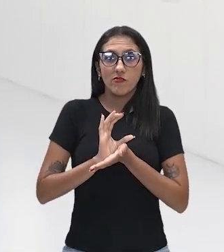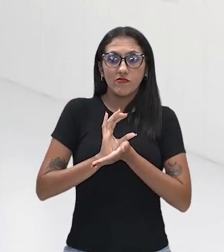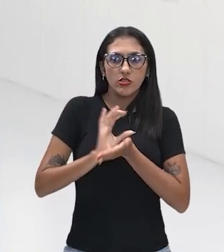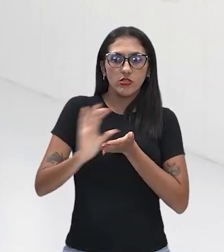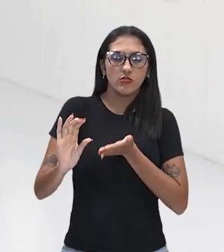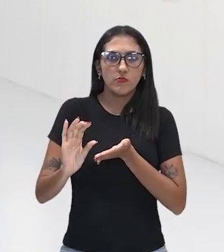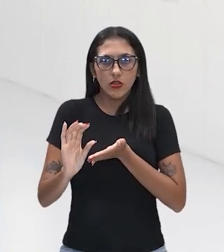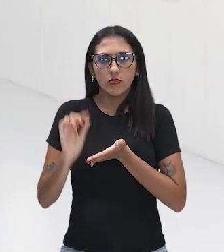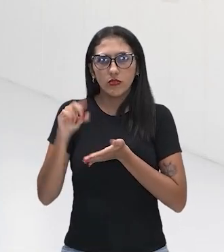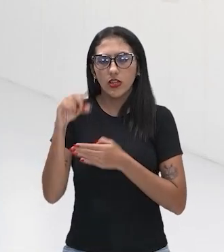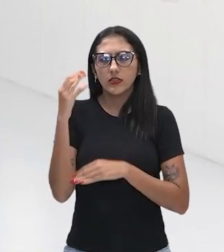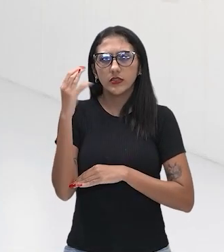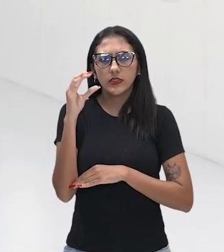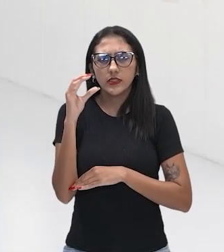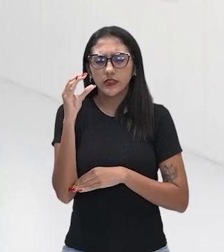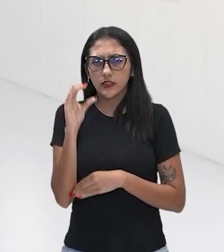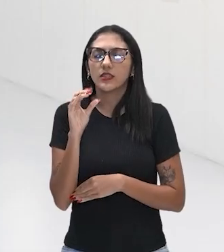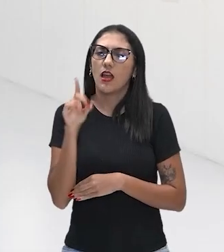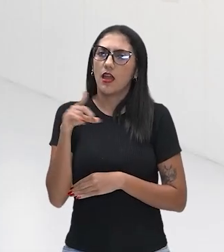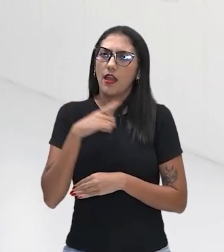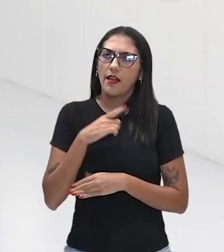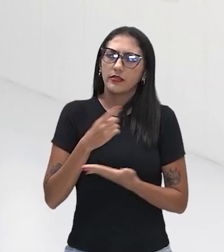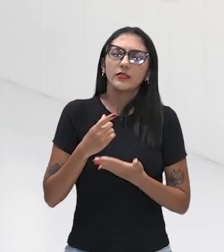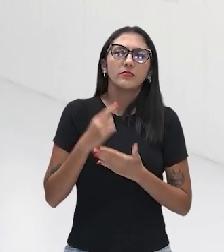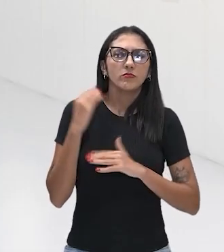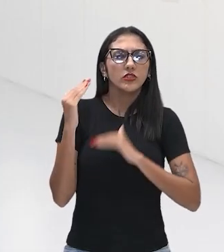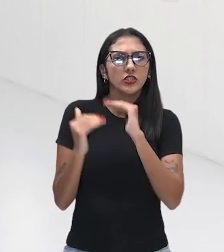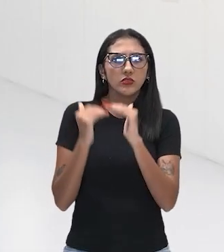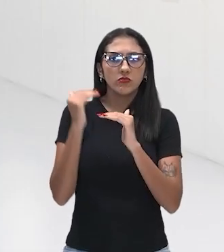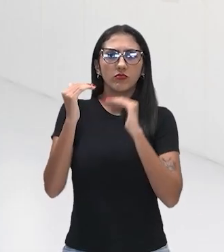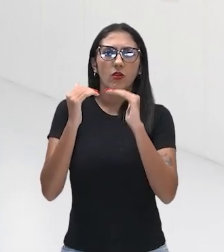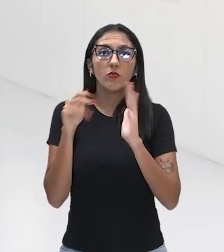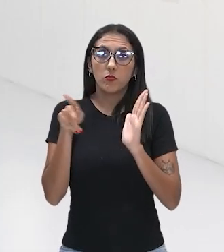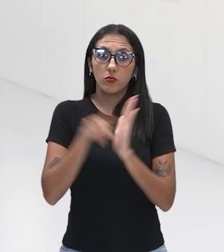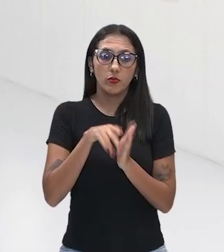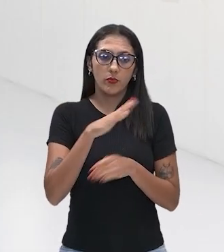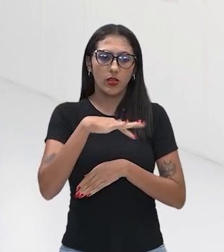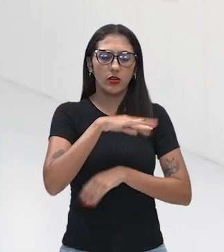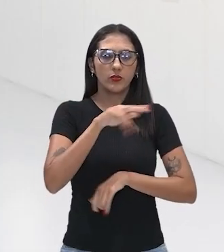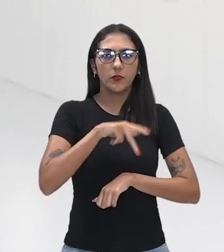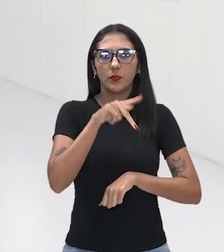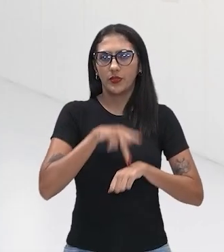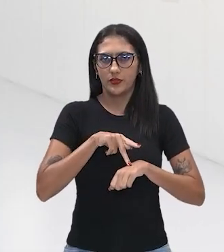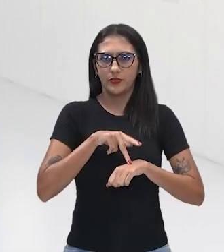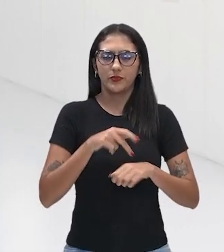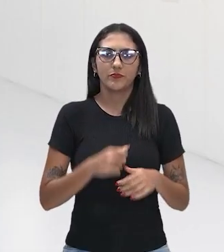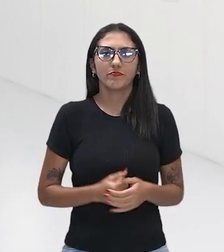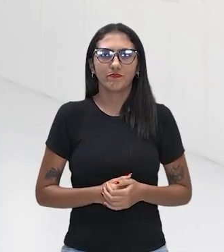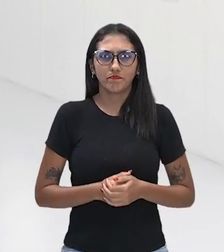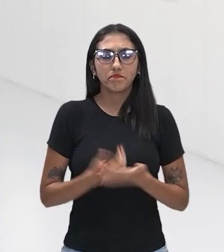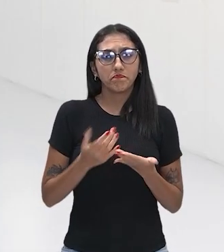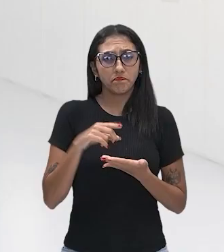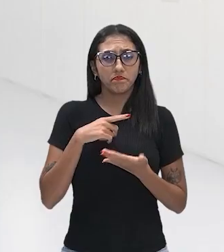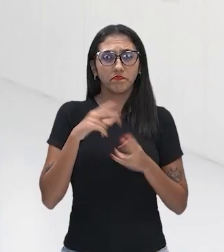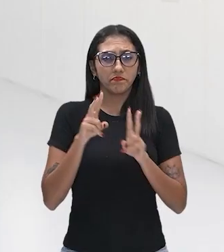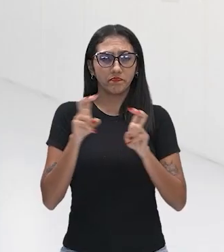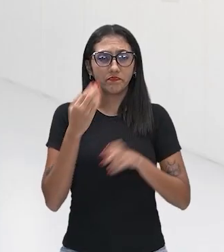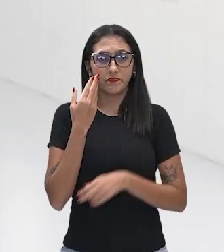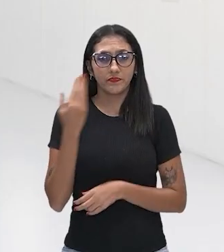ciência, ele é algo que desenvolve o país. E a gente pode falar o seguinte, desenvolvimento da ciência. Olha só, dá uma